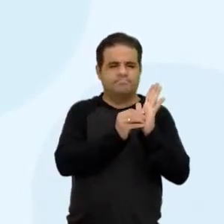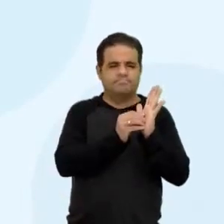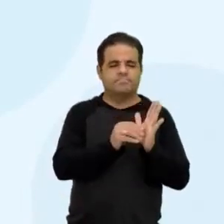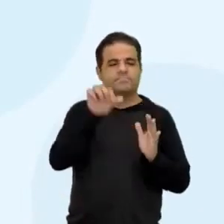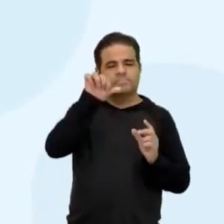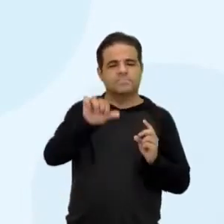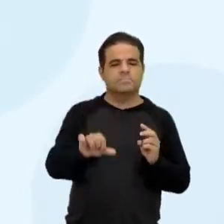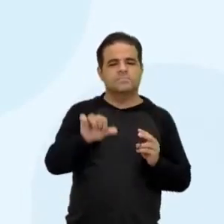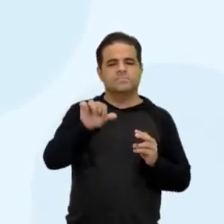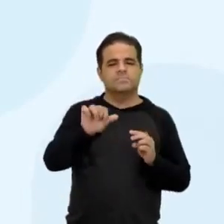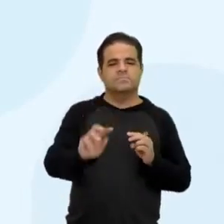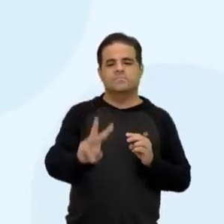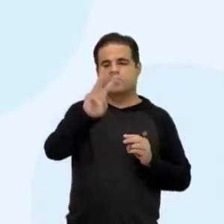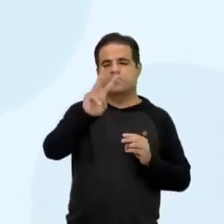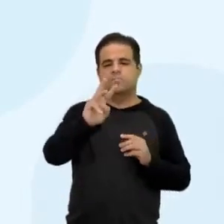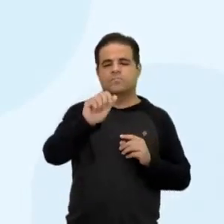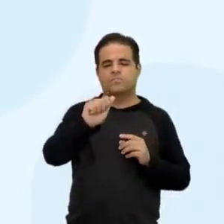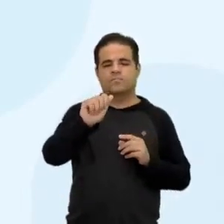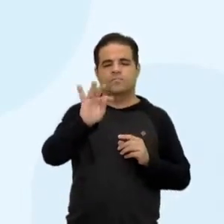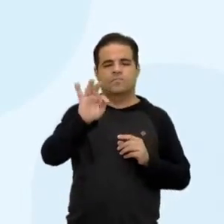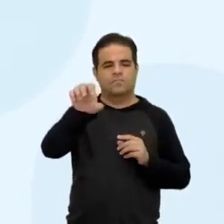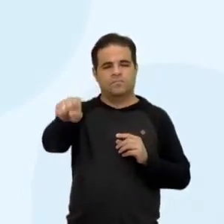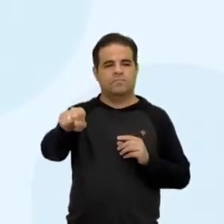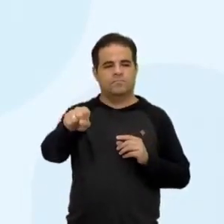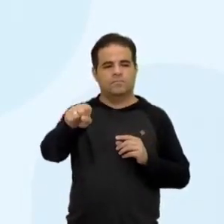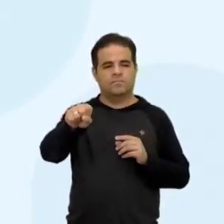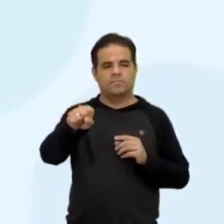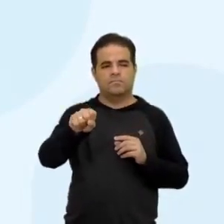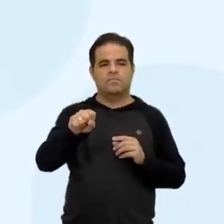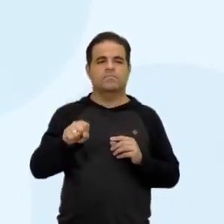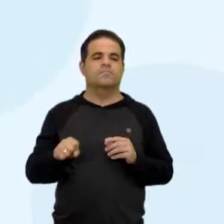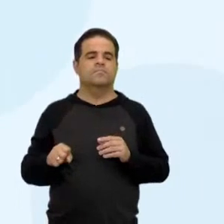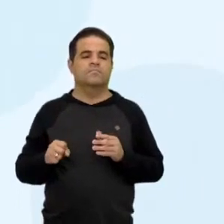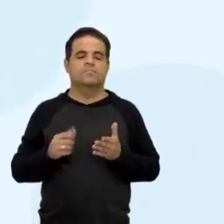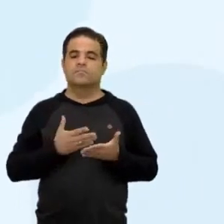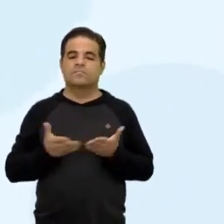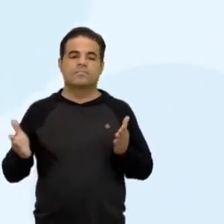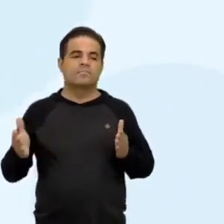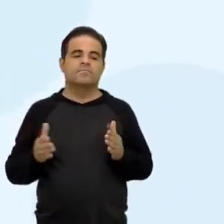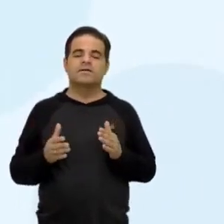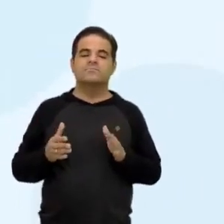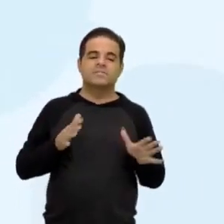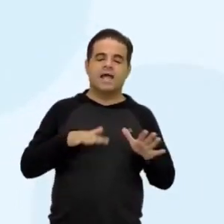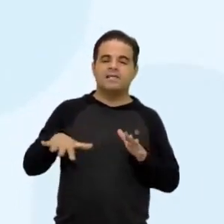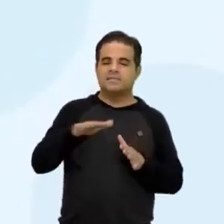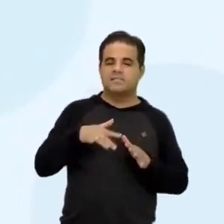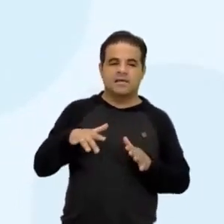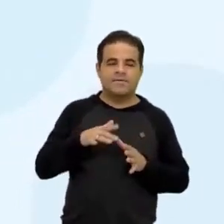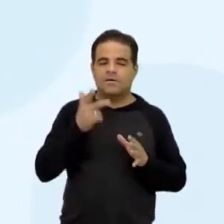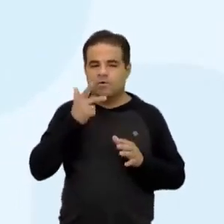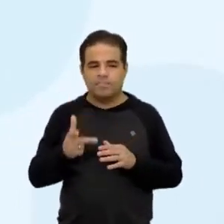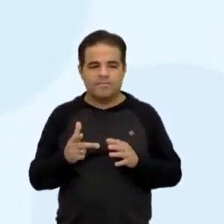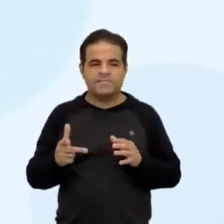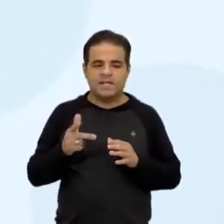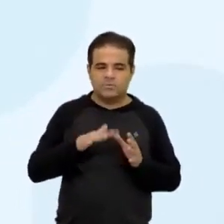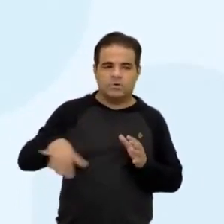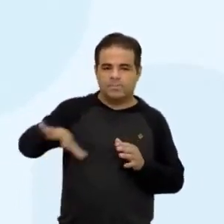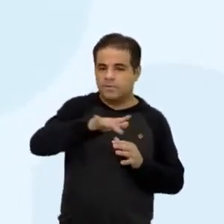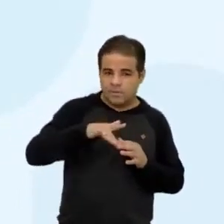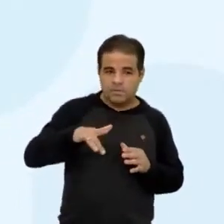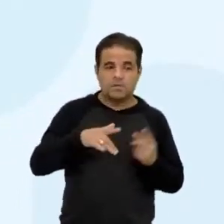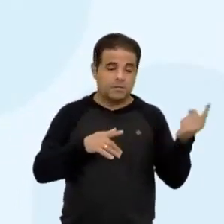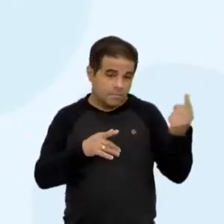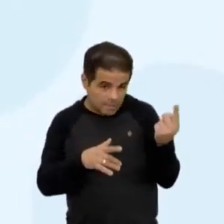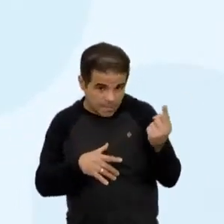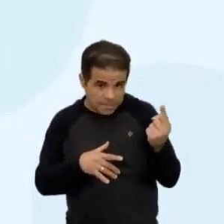bateria 9 volts. Você tem aqui a fase, né, as 2 fases, só que aí eu tenho uma questão.